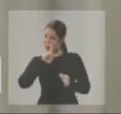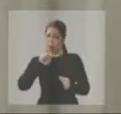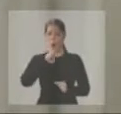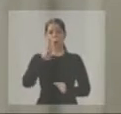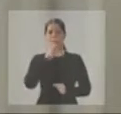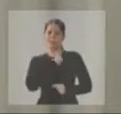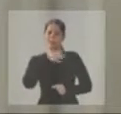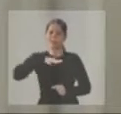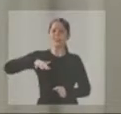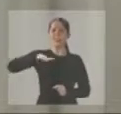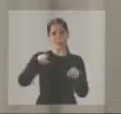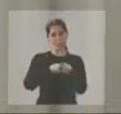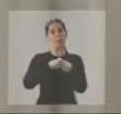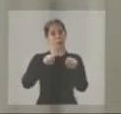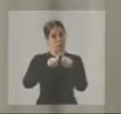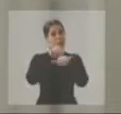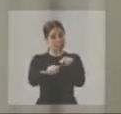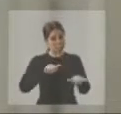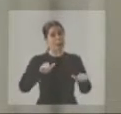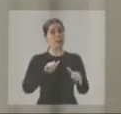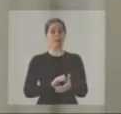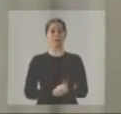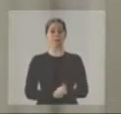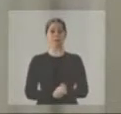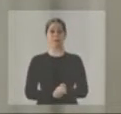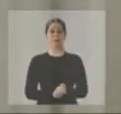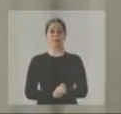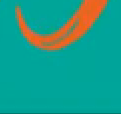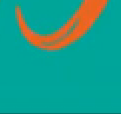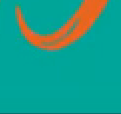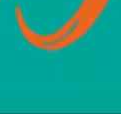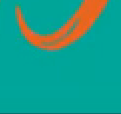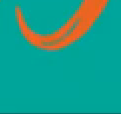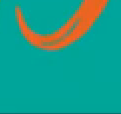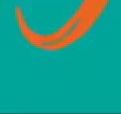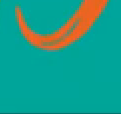governar, é para a vida toda, inclusive para fazer campanha.